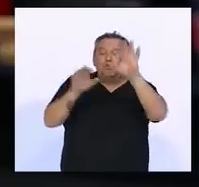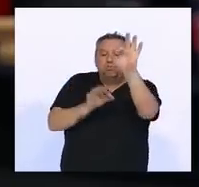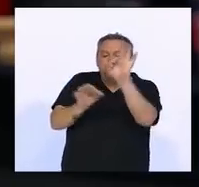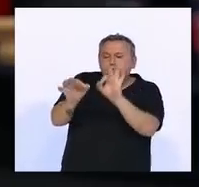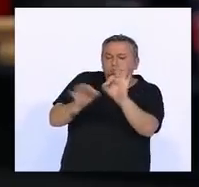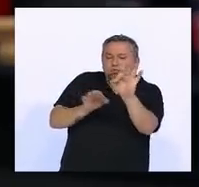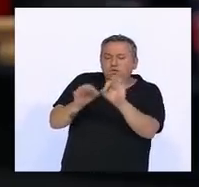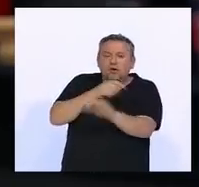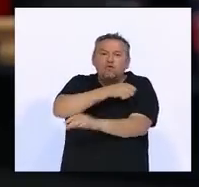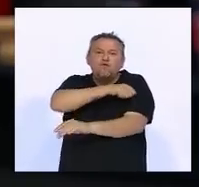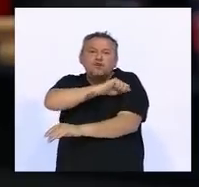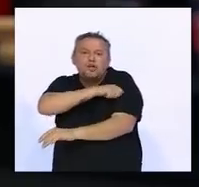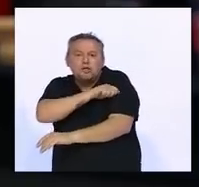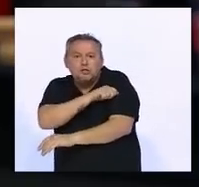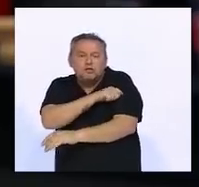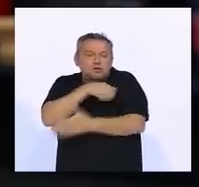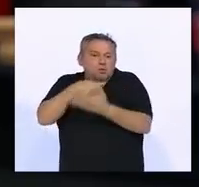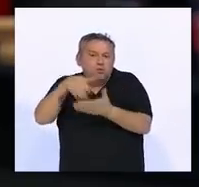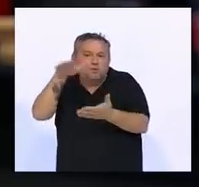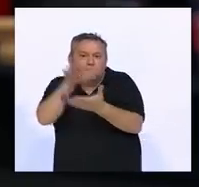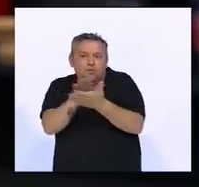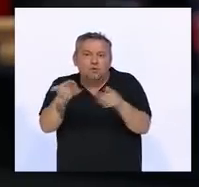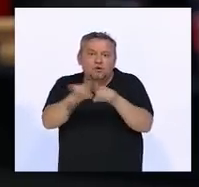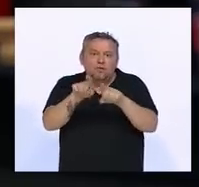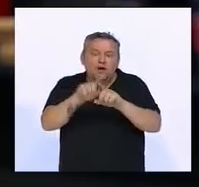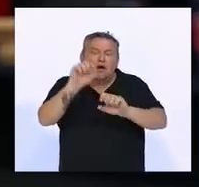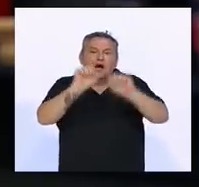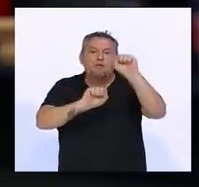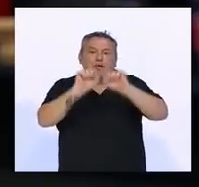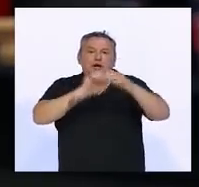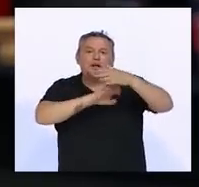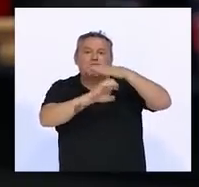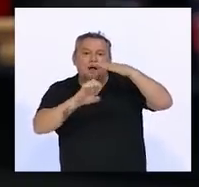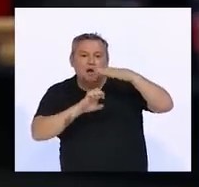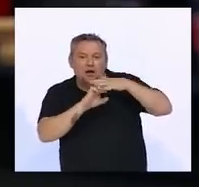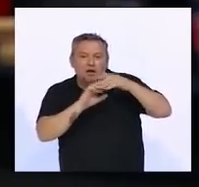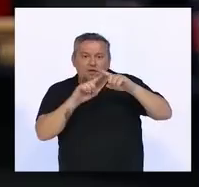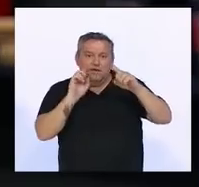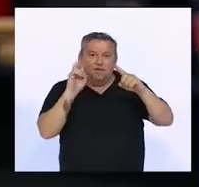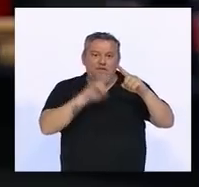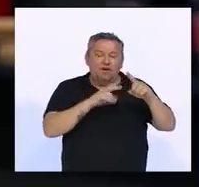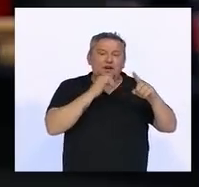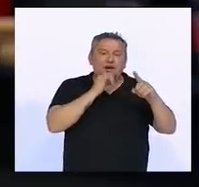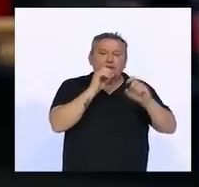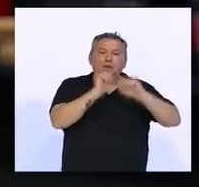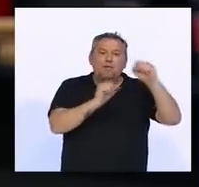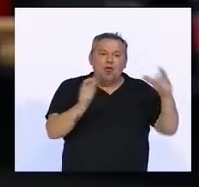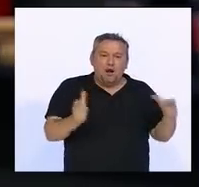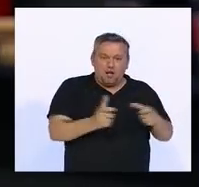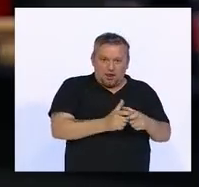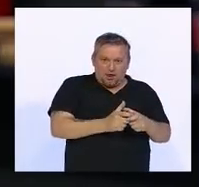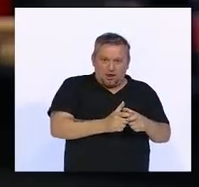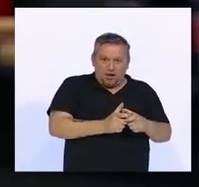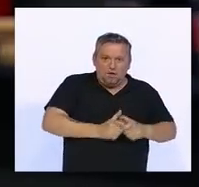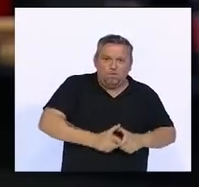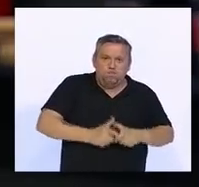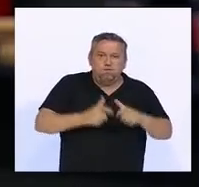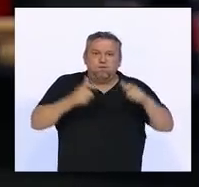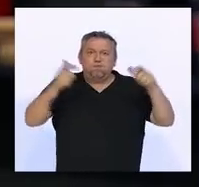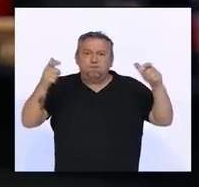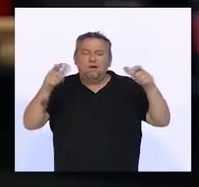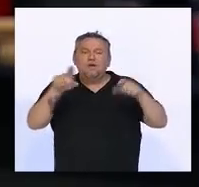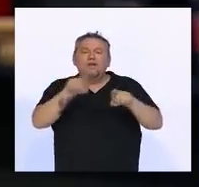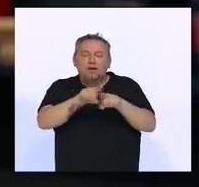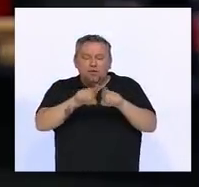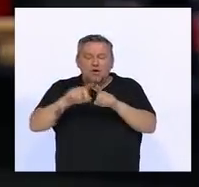fiscalizações e punições ao empresariado brasileiro, desde a pequena quitanda da esquina até o maior